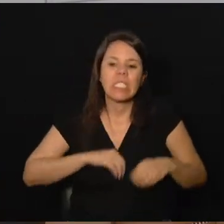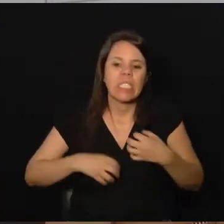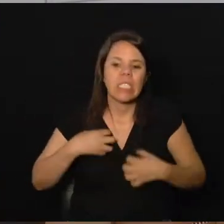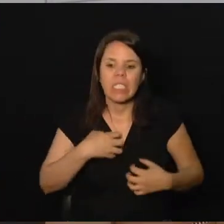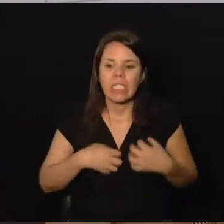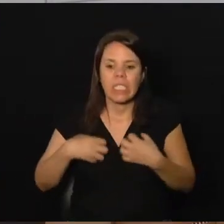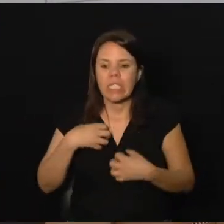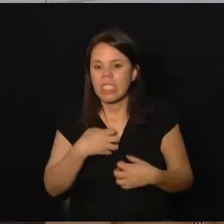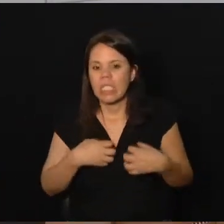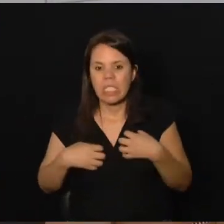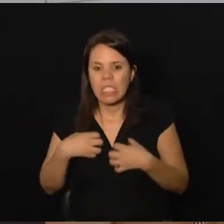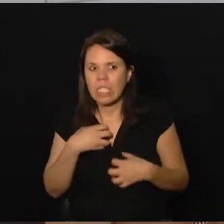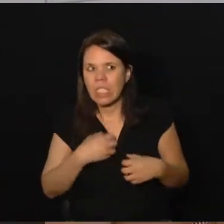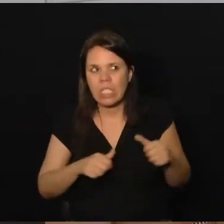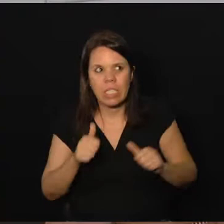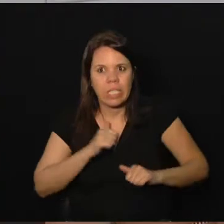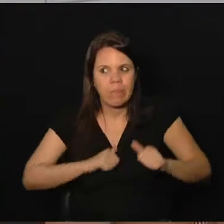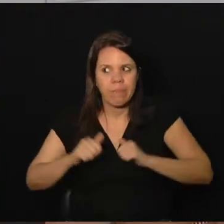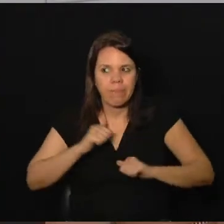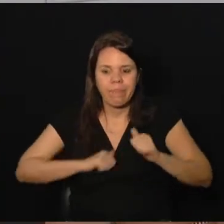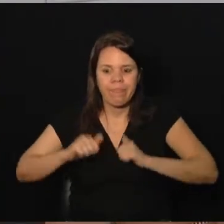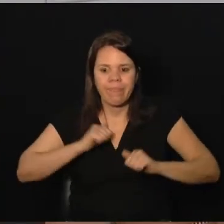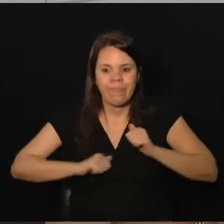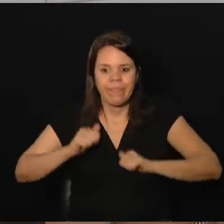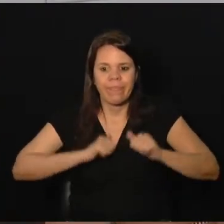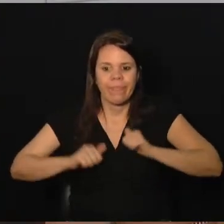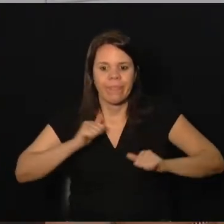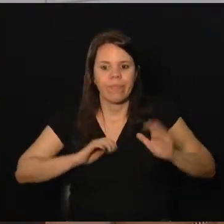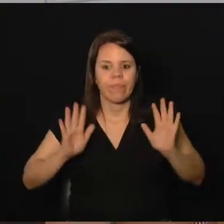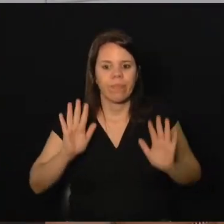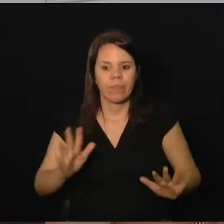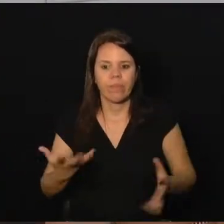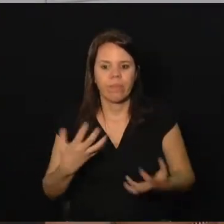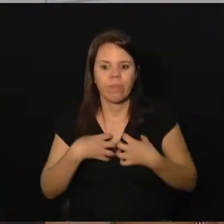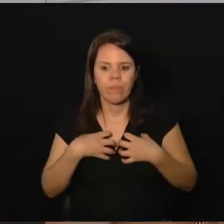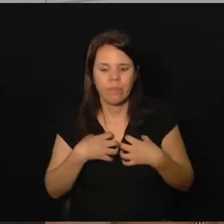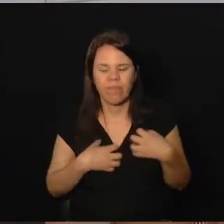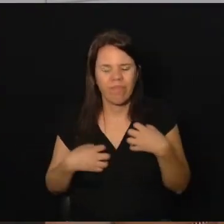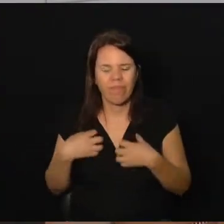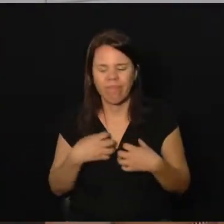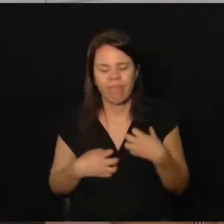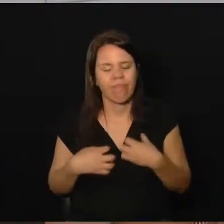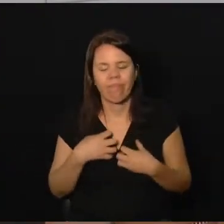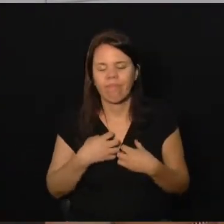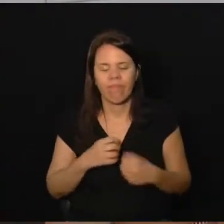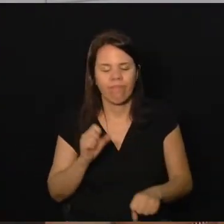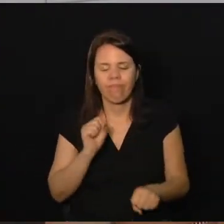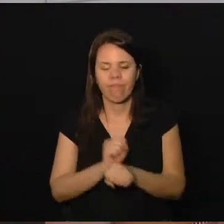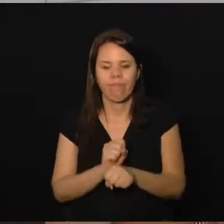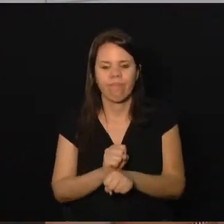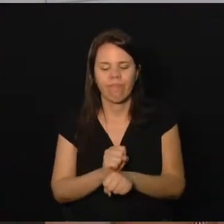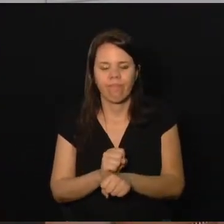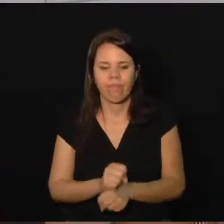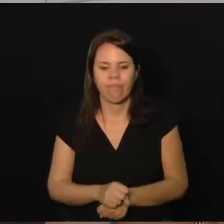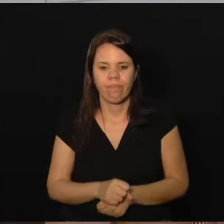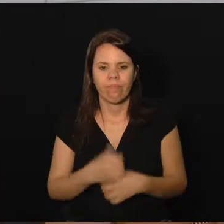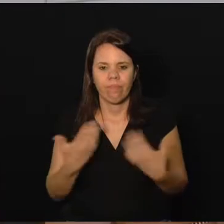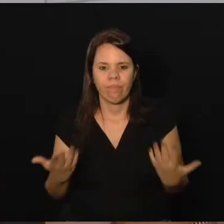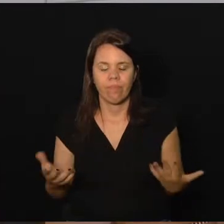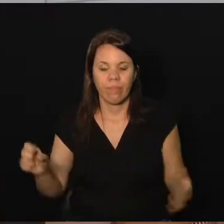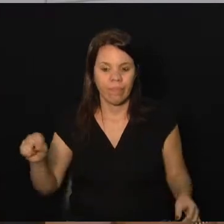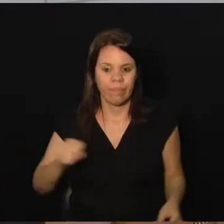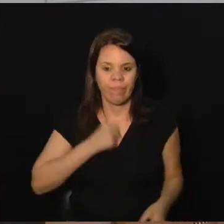né? Entra em desespero. Então, são sentimentos que paralisam, né? Em relação à